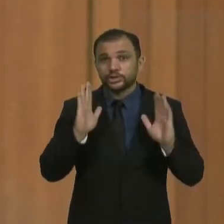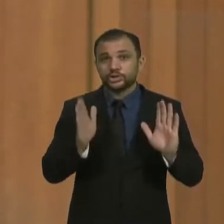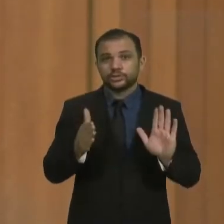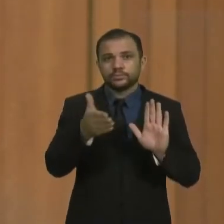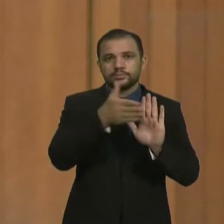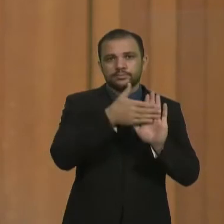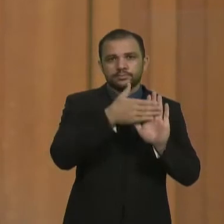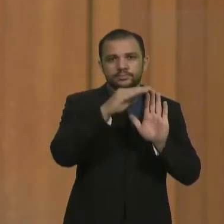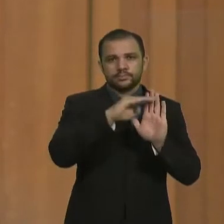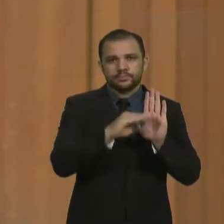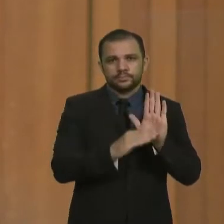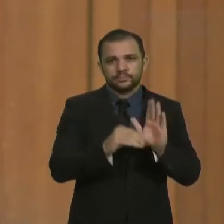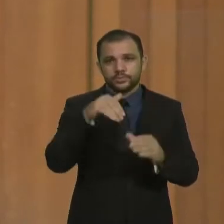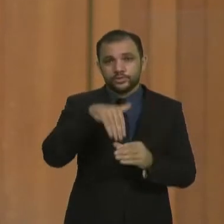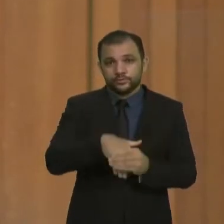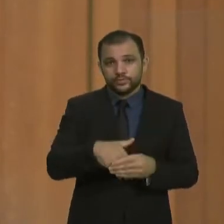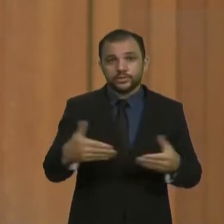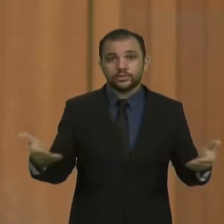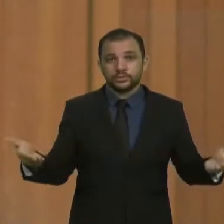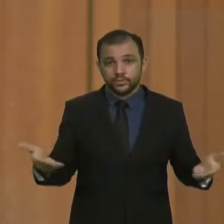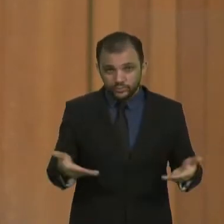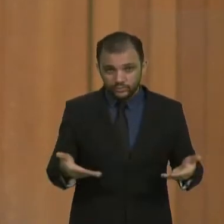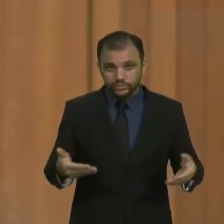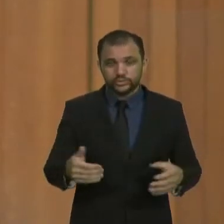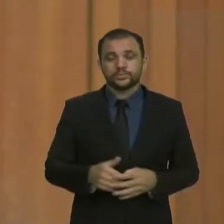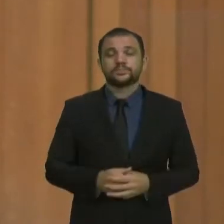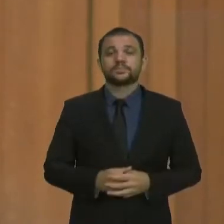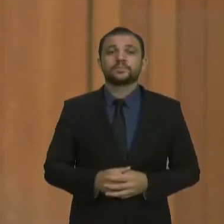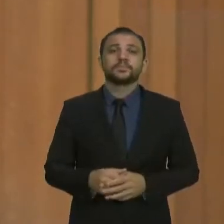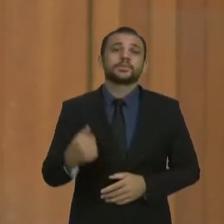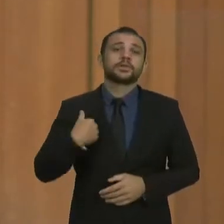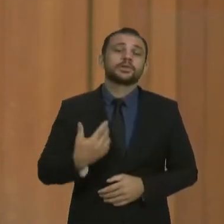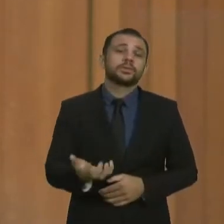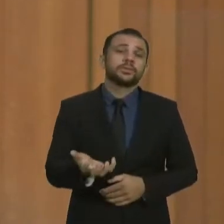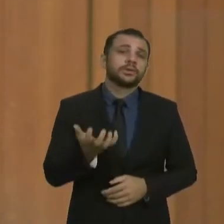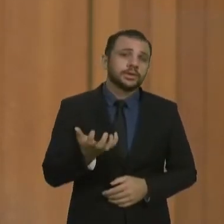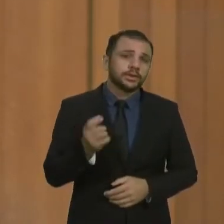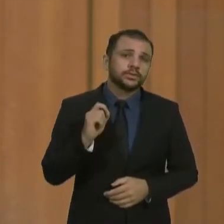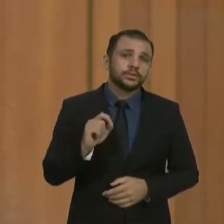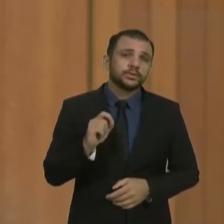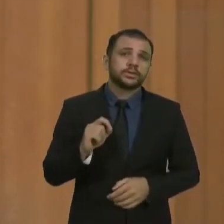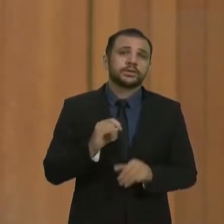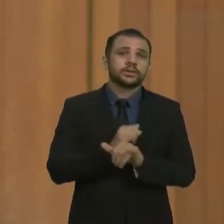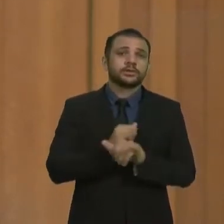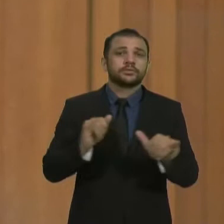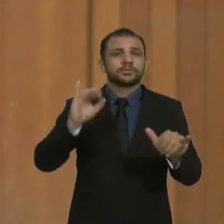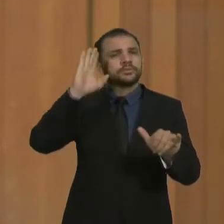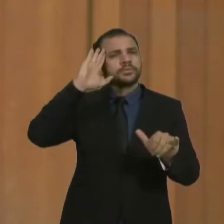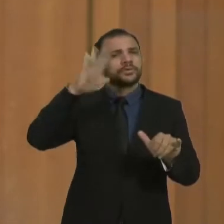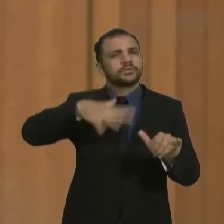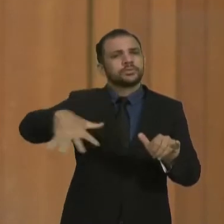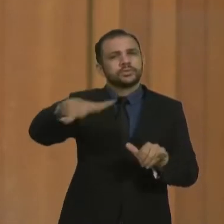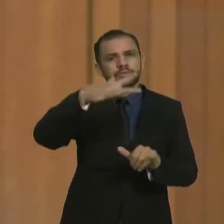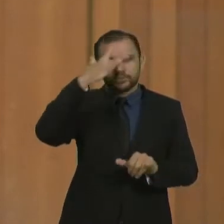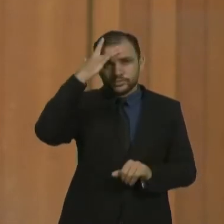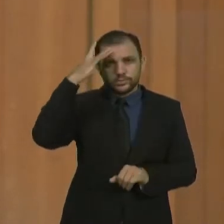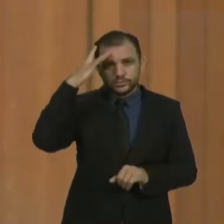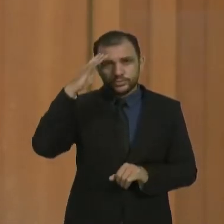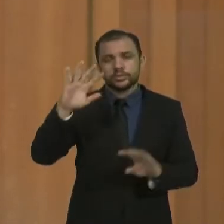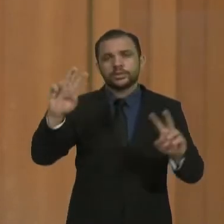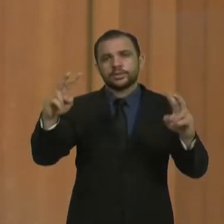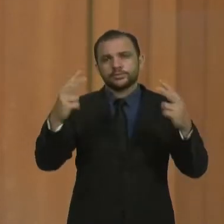hoje e eu quero comunicar principalmente aos servidores que estão acompanhando o pronunciamento neste